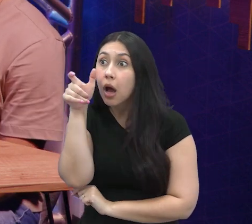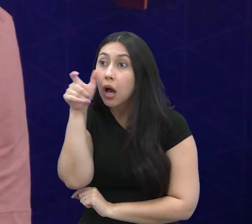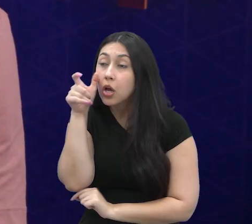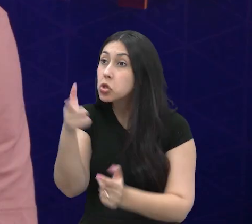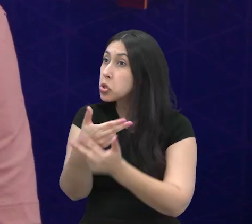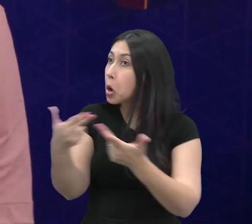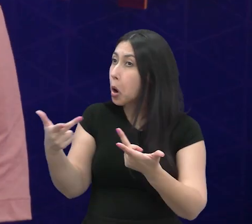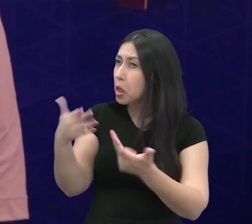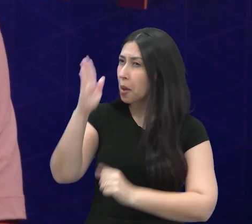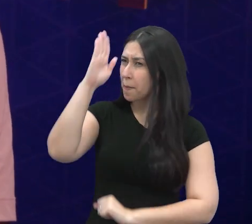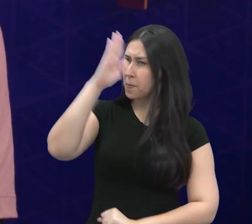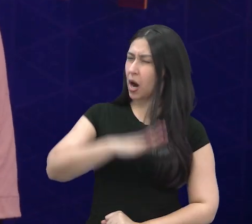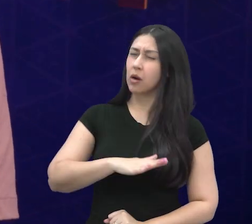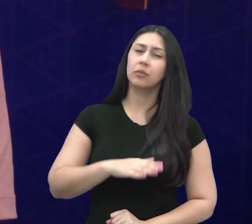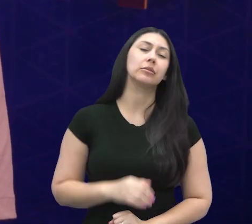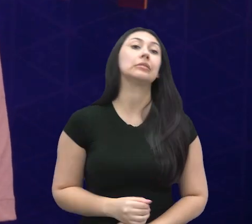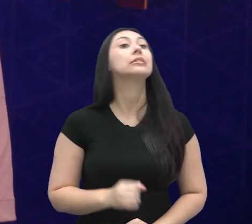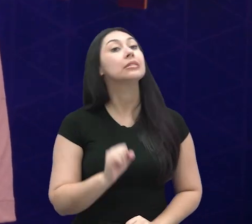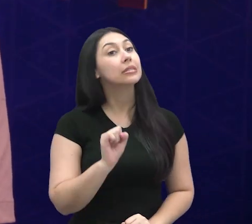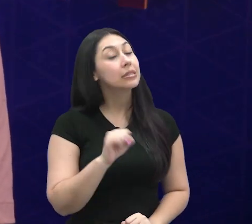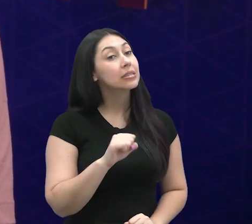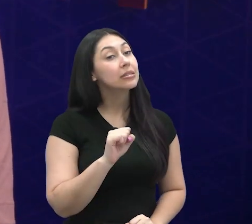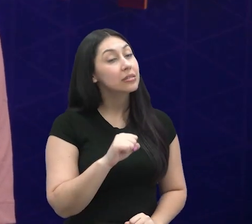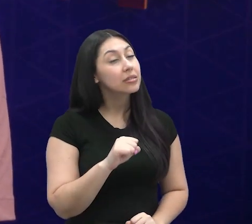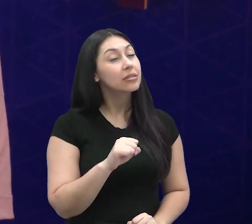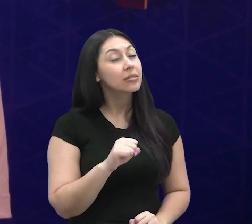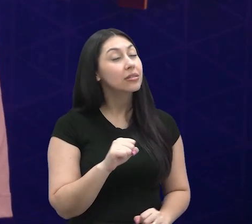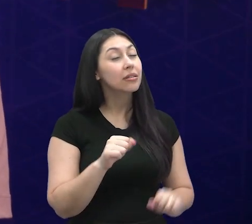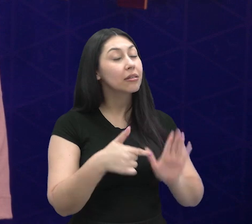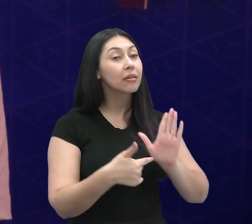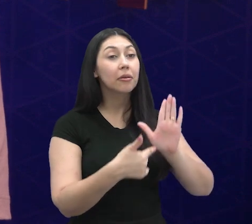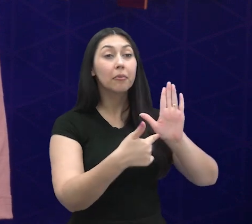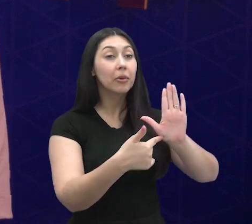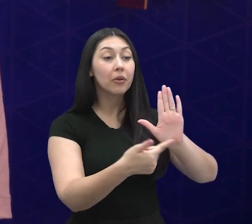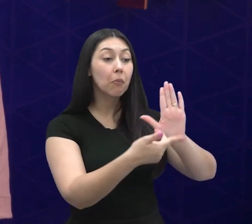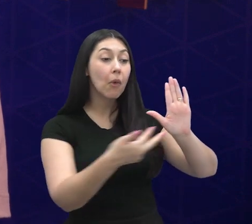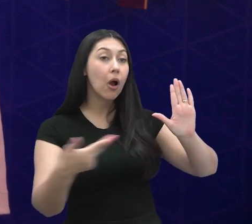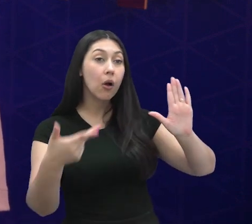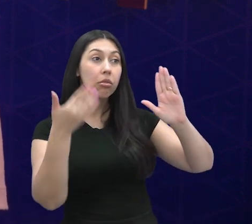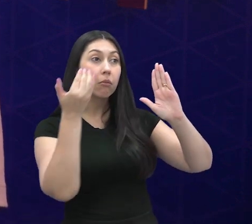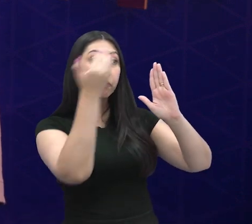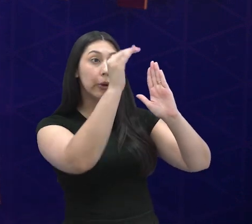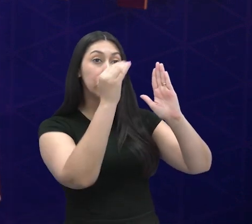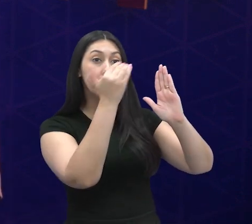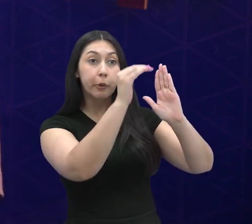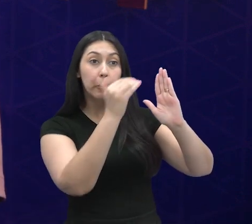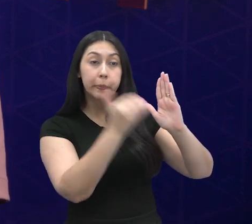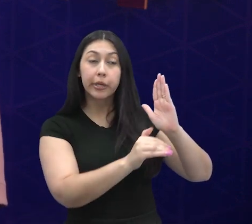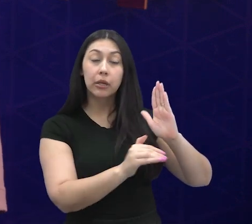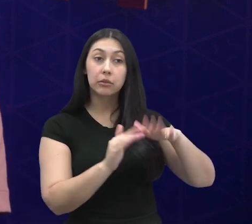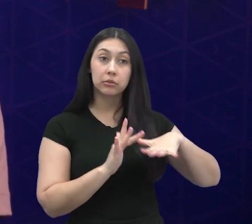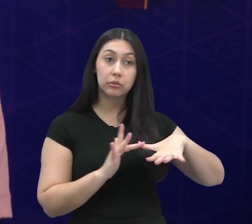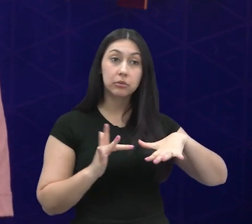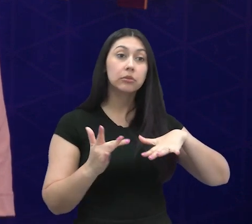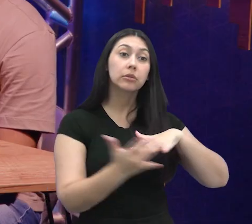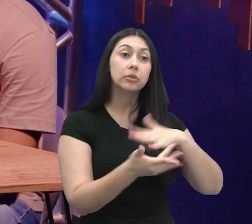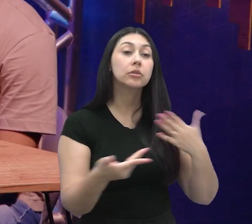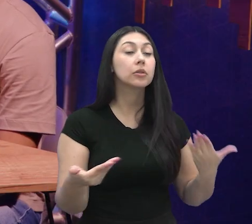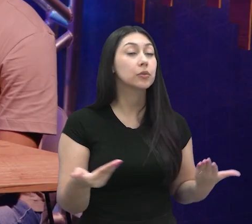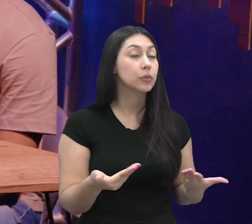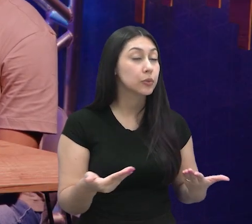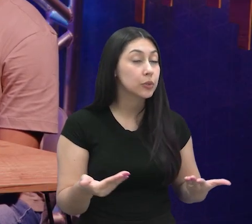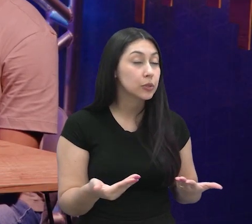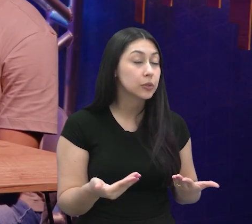só coisa do mal, né? Exatamente. Que é um reflexo do conteúdo que a gente anda consumindo nas redes sociais, né,